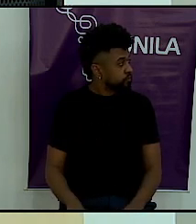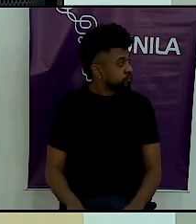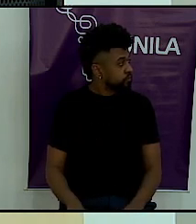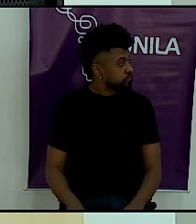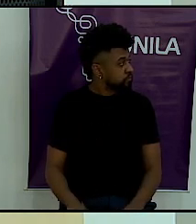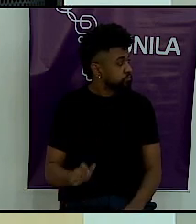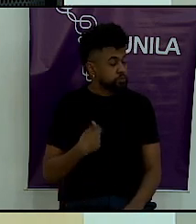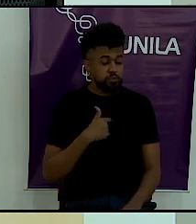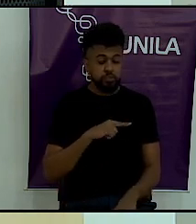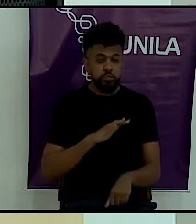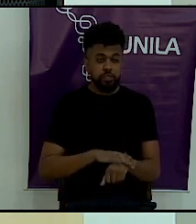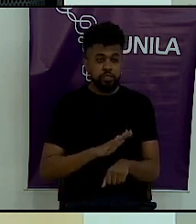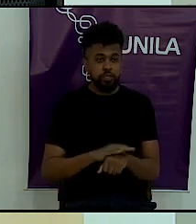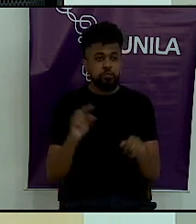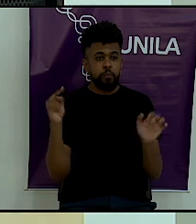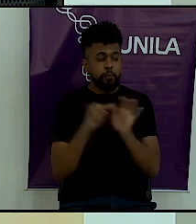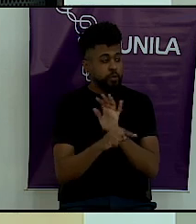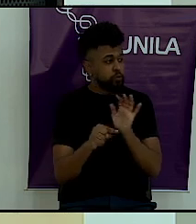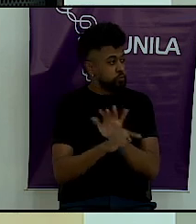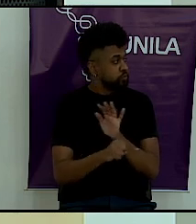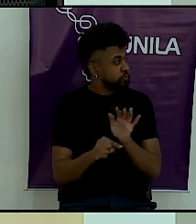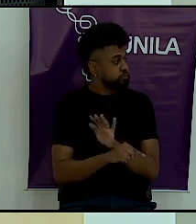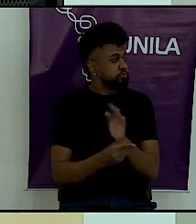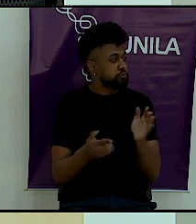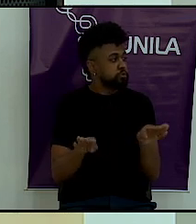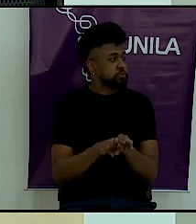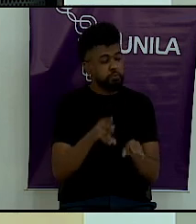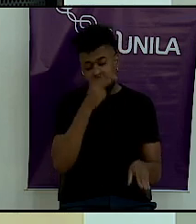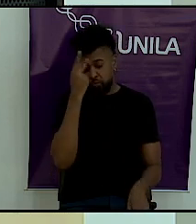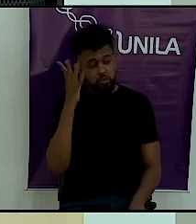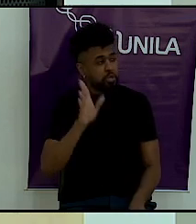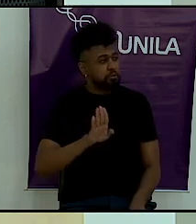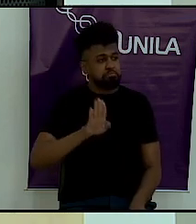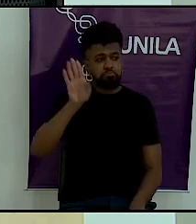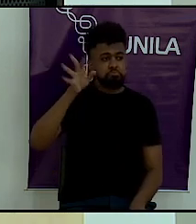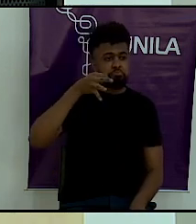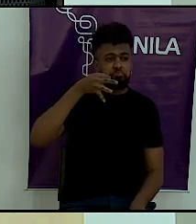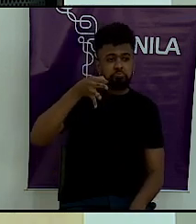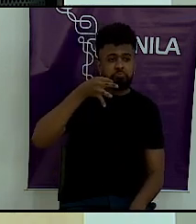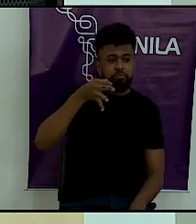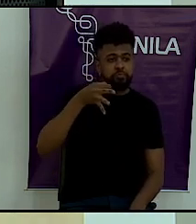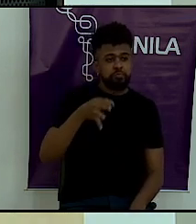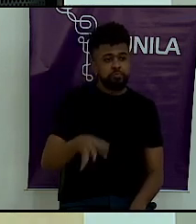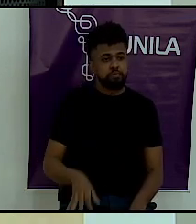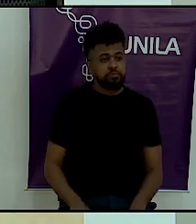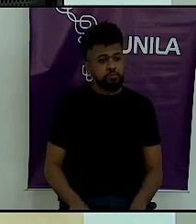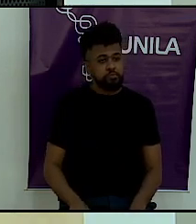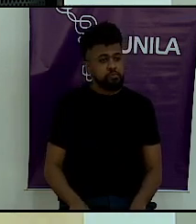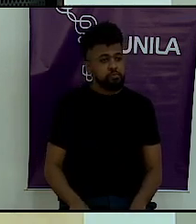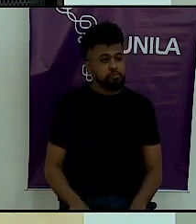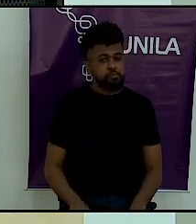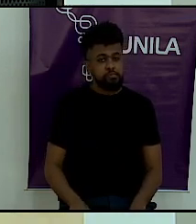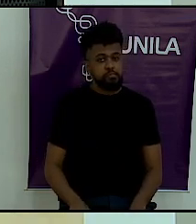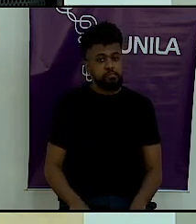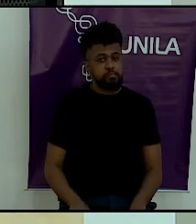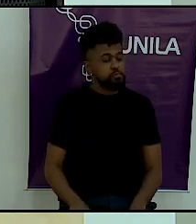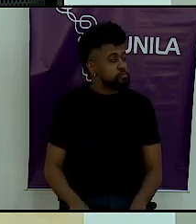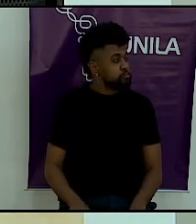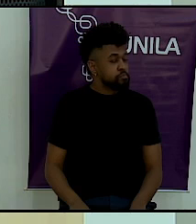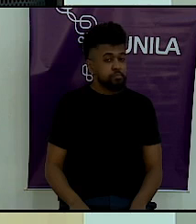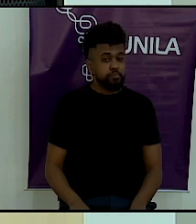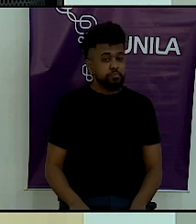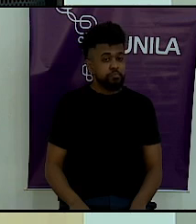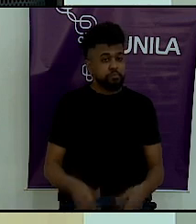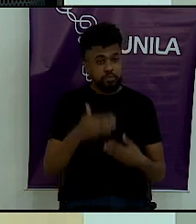tem um tempo aí, né, de perguntas e se alguém quiser fazer alguma consideração. Então, por enquanto, agradeço